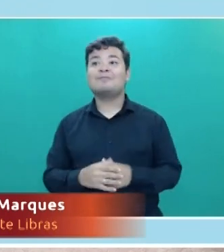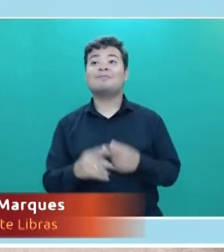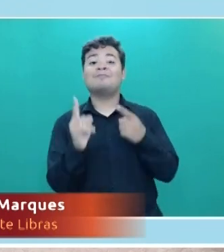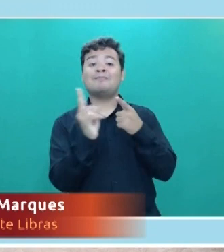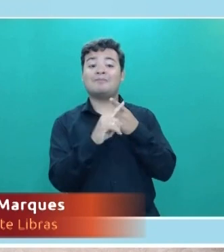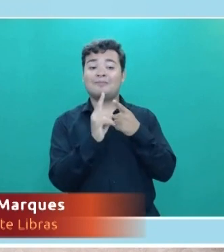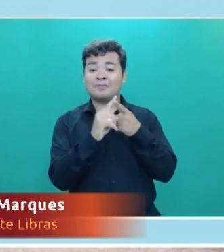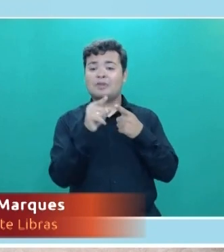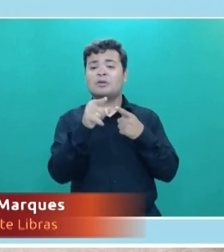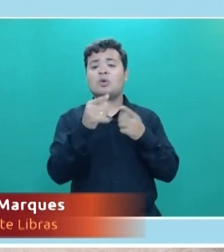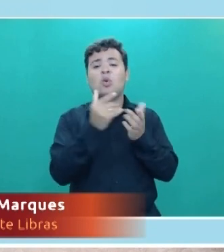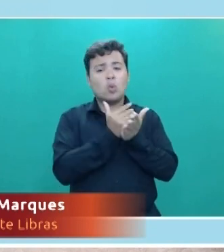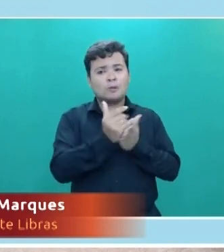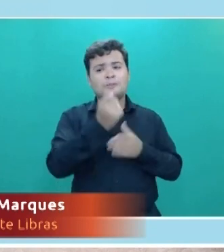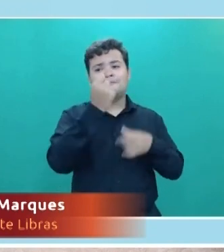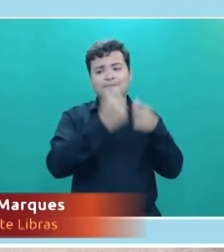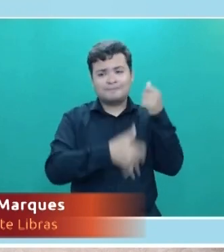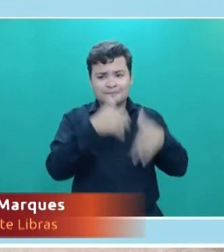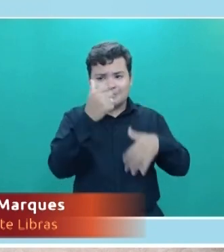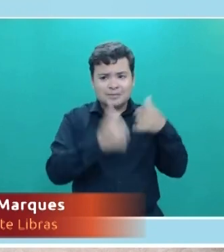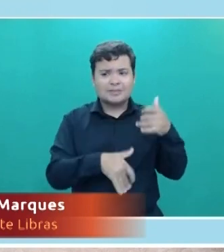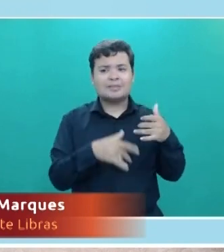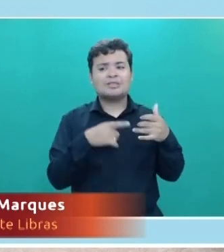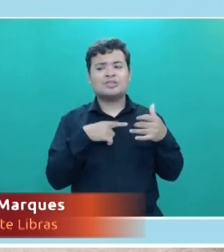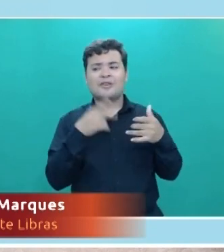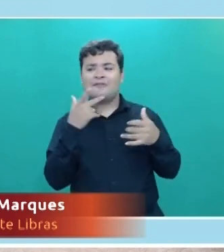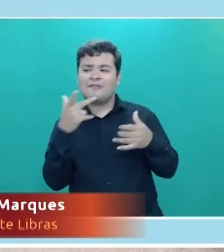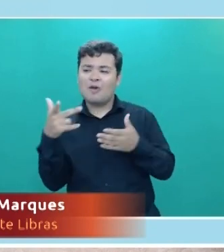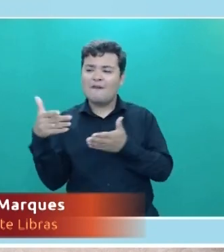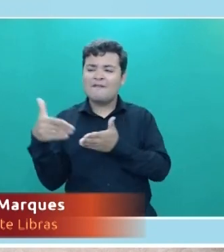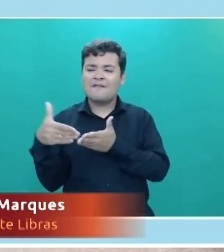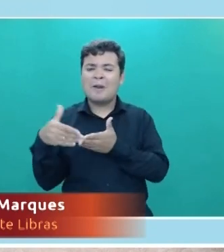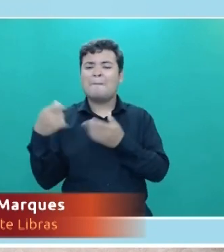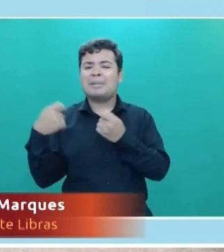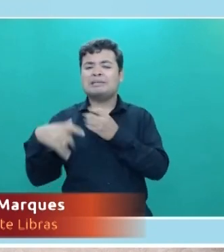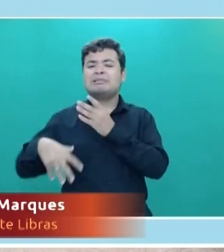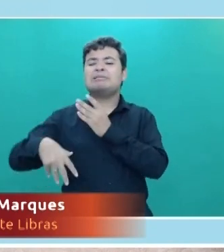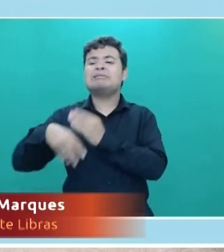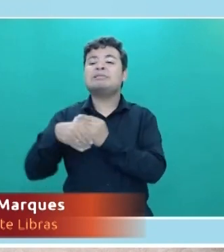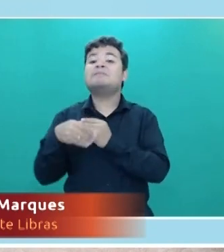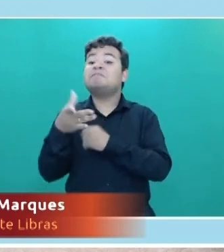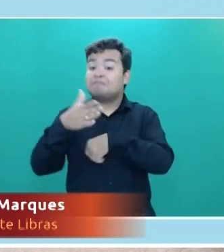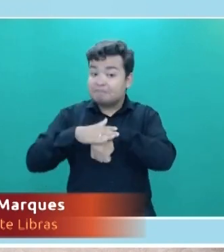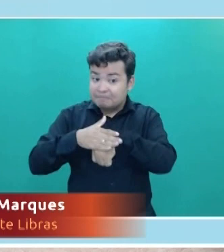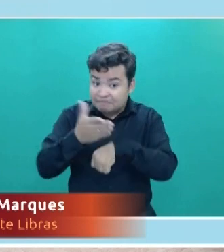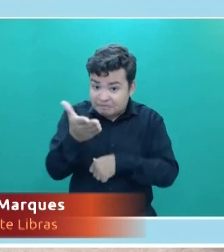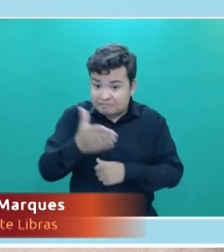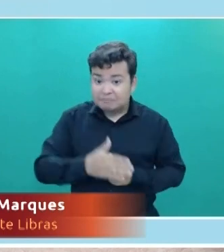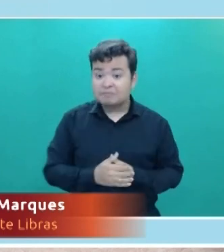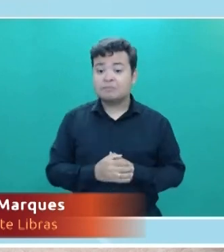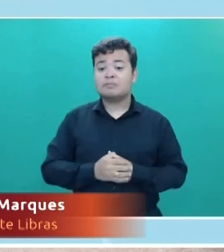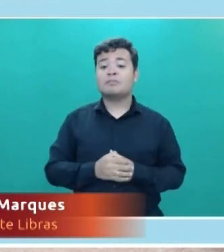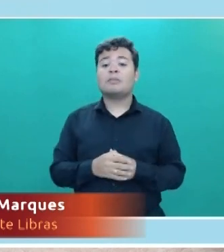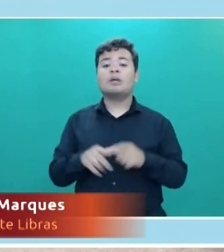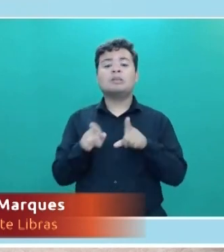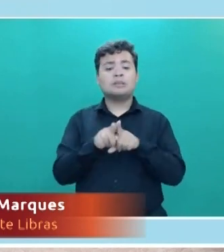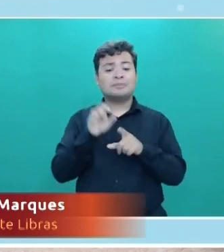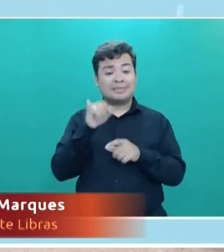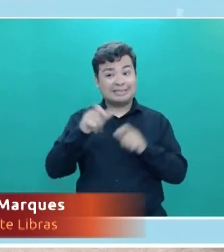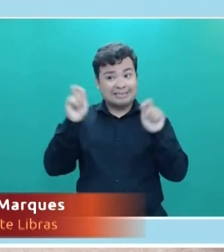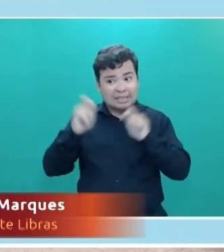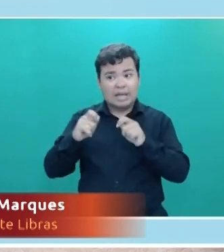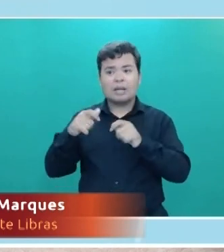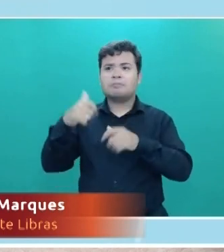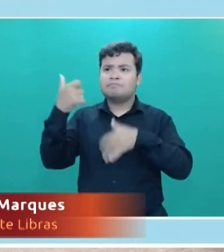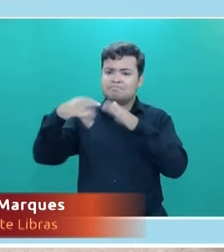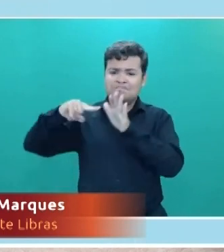você já deixou solto ali no finalzinho, que você disse que ia terminar, e que se a gente pudesse avançar um pouquinho mais, será